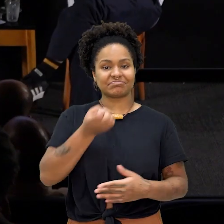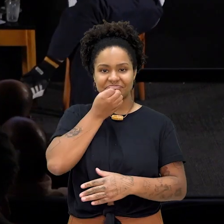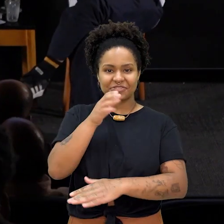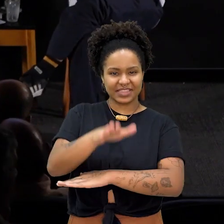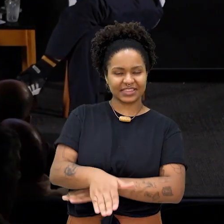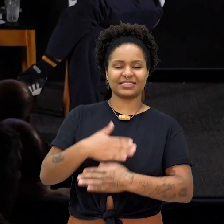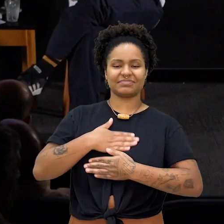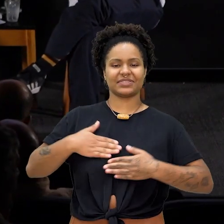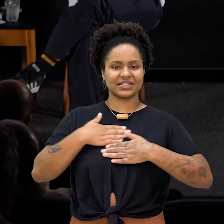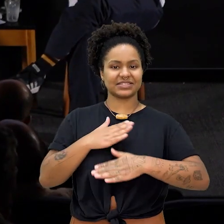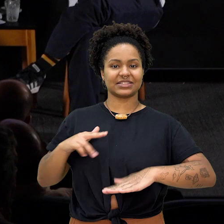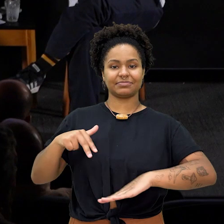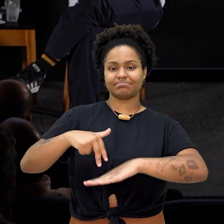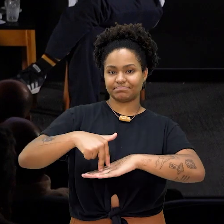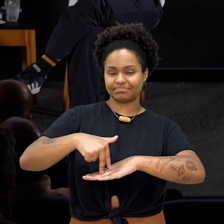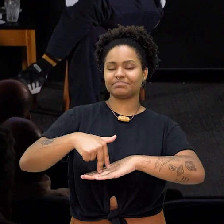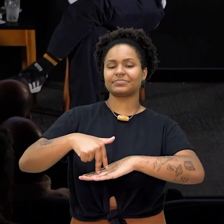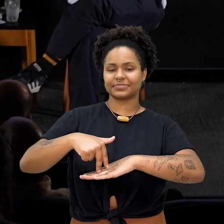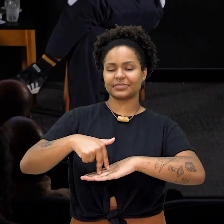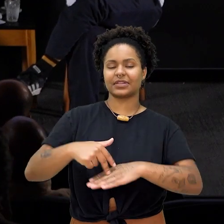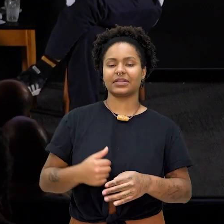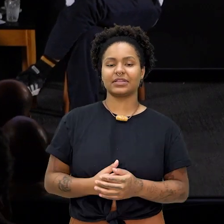Boa tarde, um prazer estar aqui. Eu